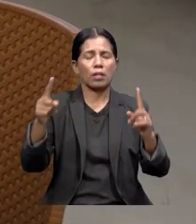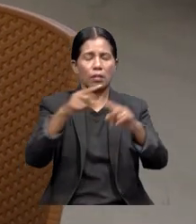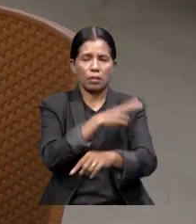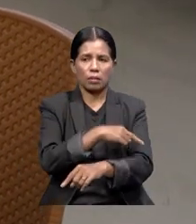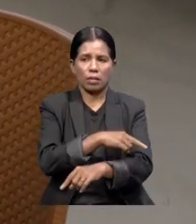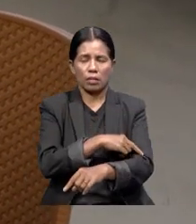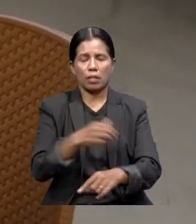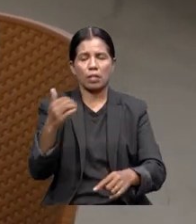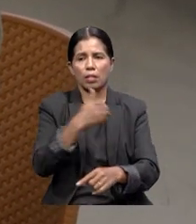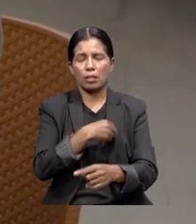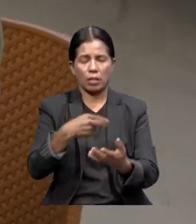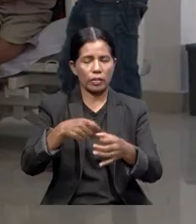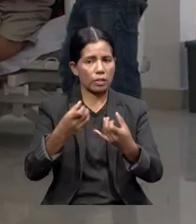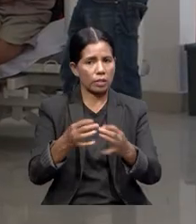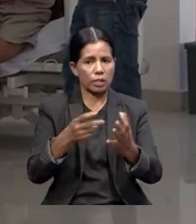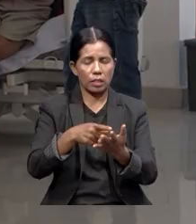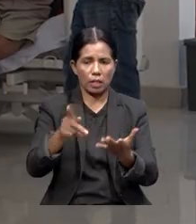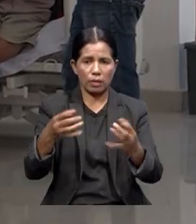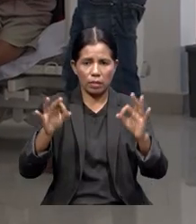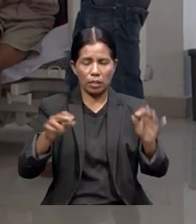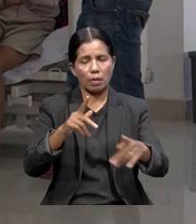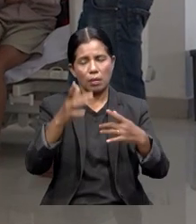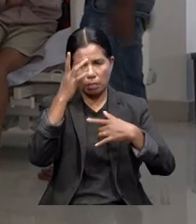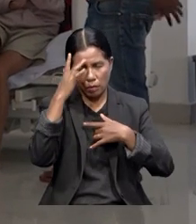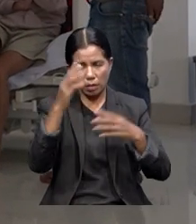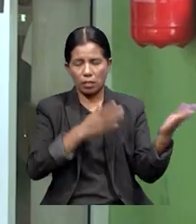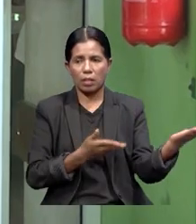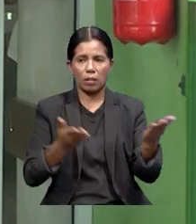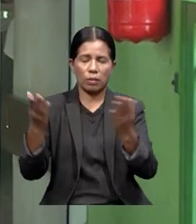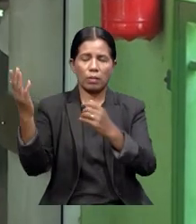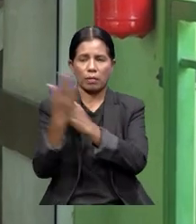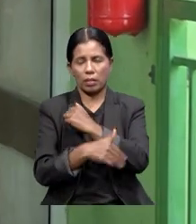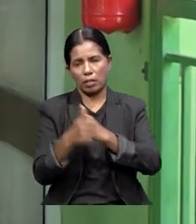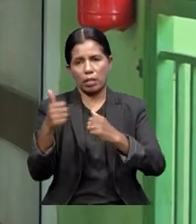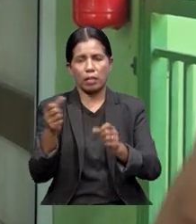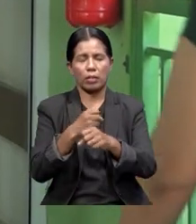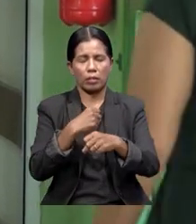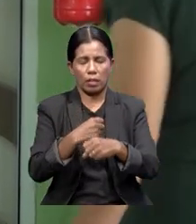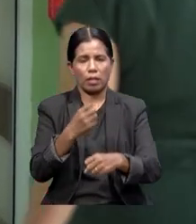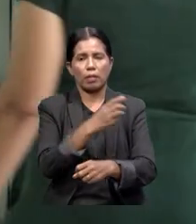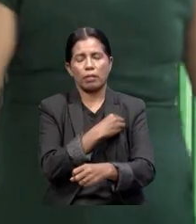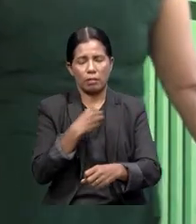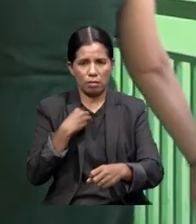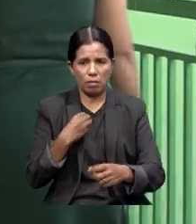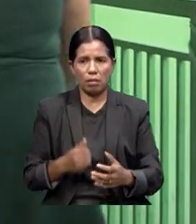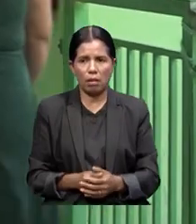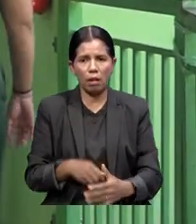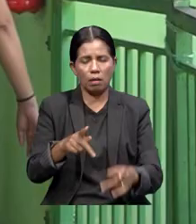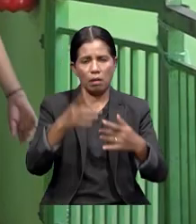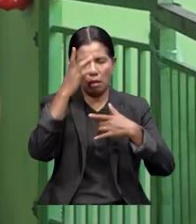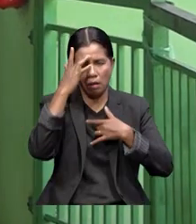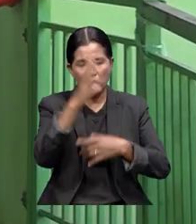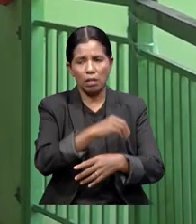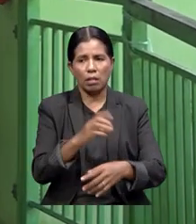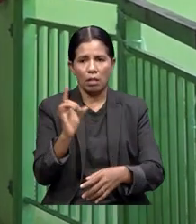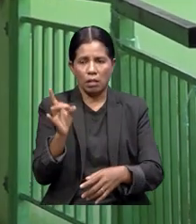Reilior será né resolvido ona paciente ira né se transfere roto para Reilior ou de halo tratamento. Além de né, paciente o aluno no